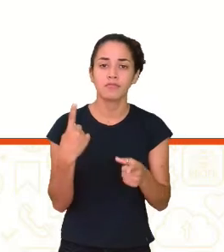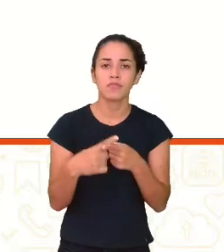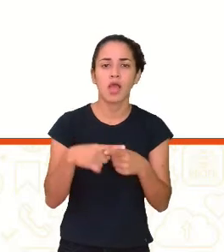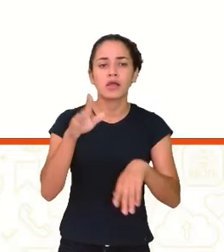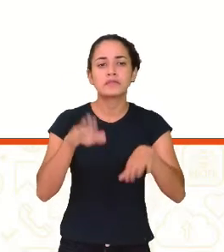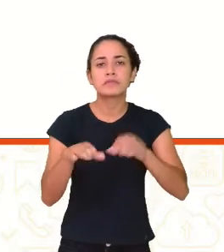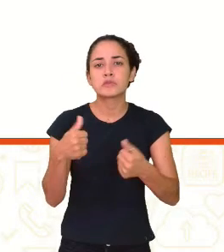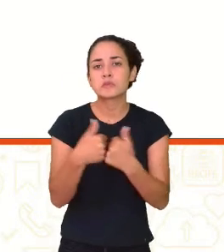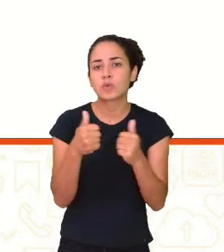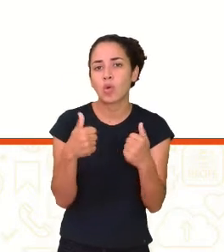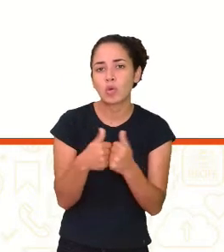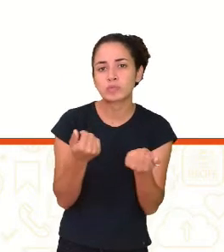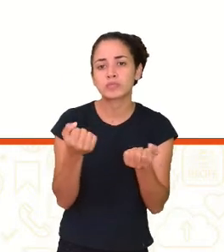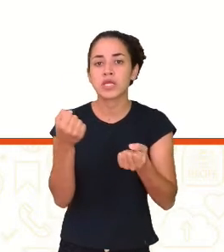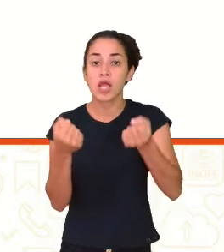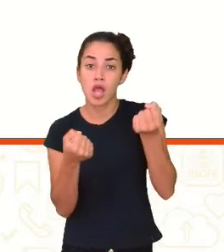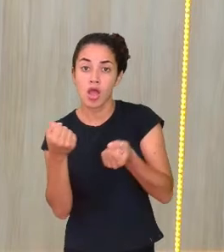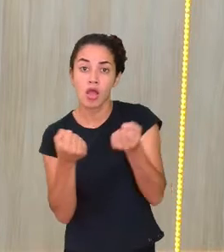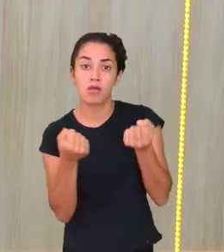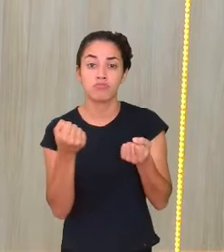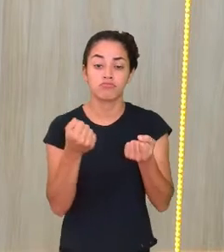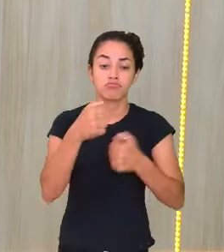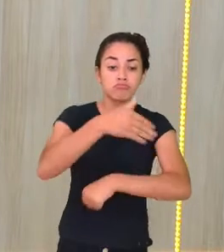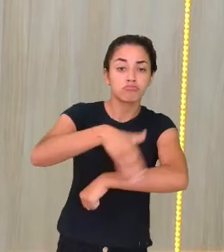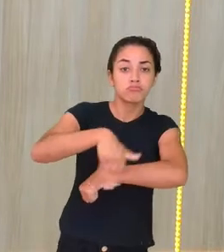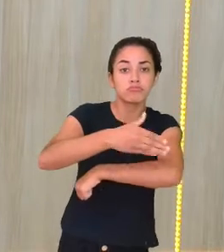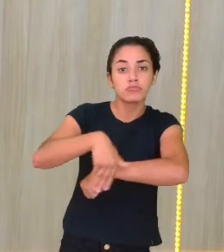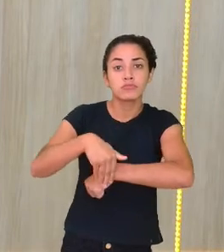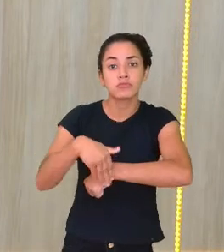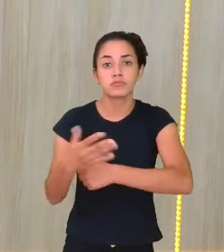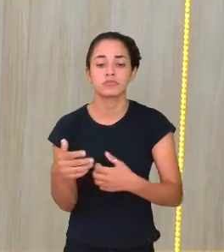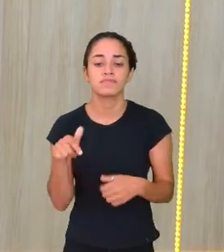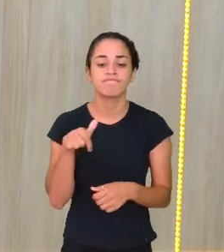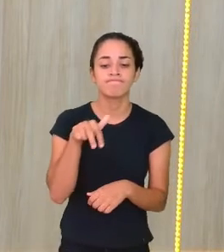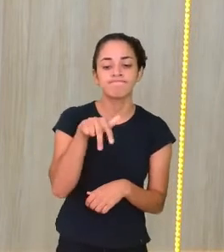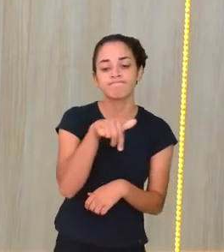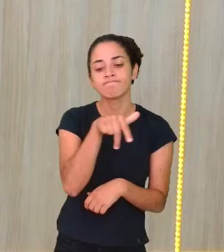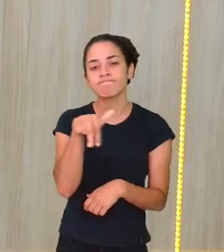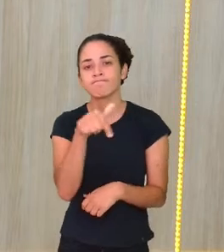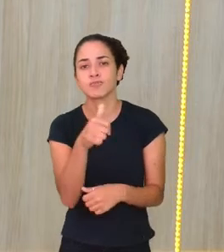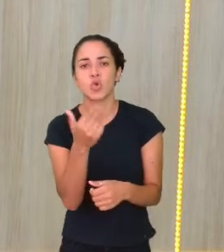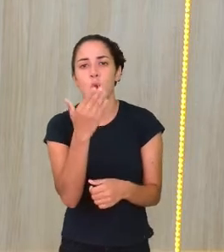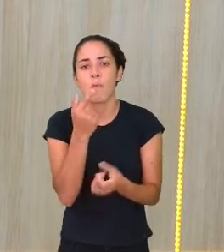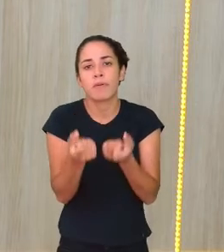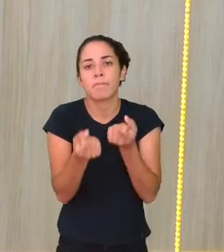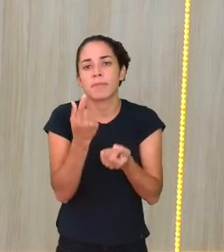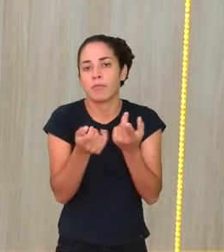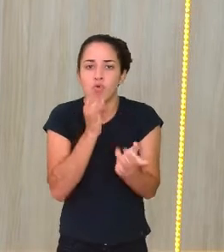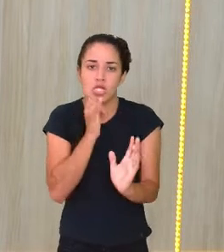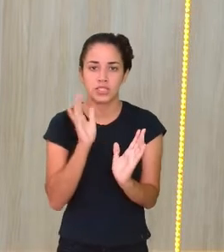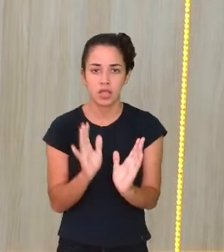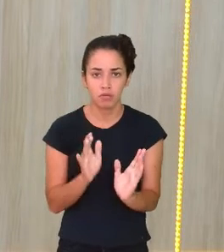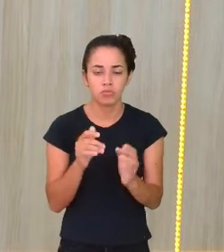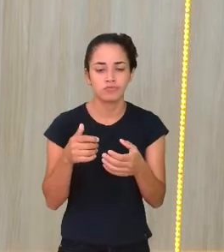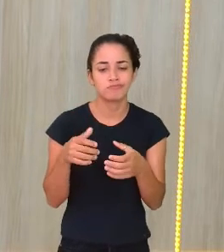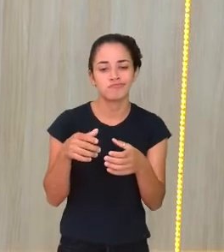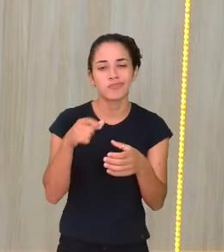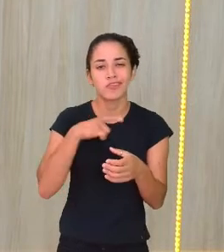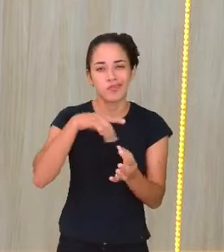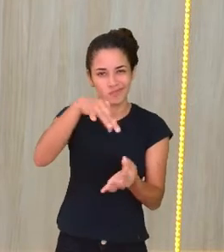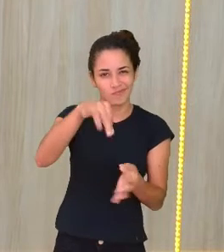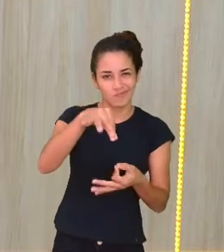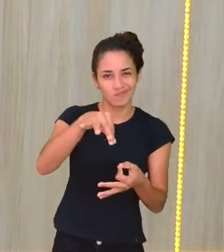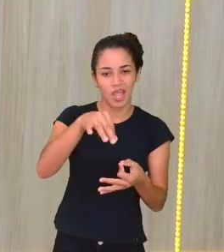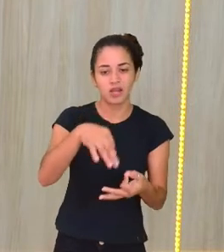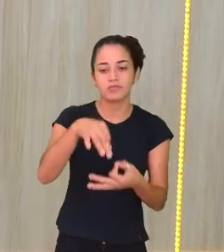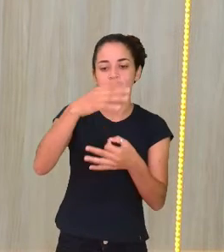no ônibus, no carro ou na rua, caminhando e vai comendo uma pipoca. E aquele saquinho de pipoca, em